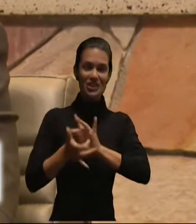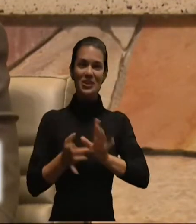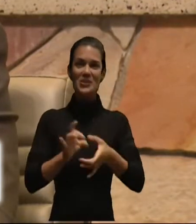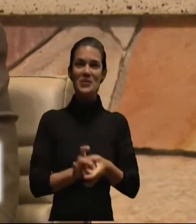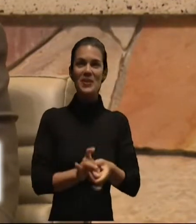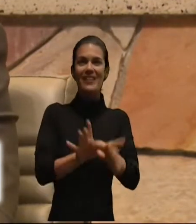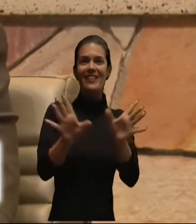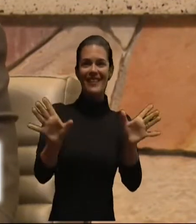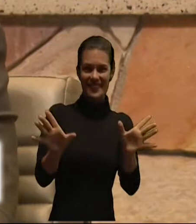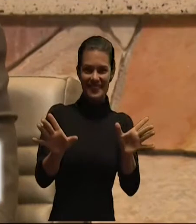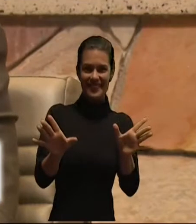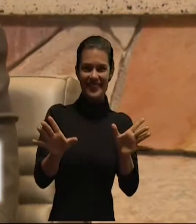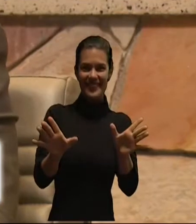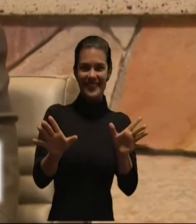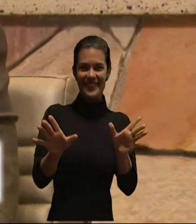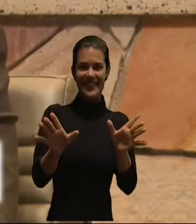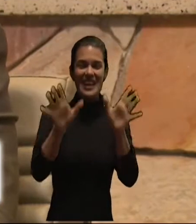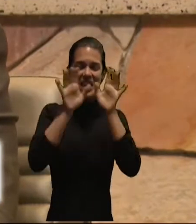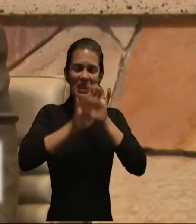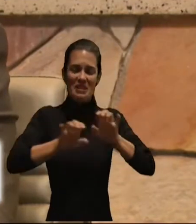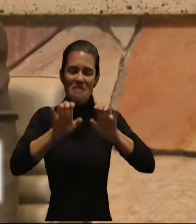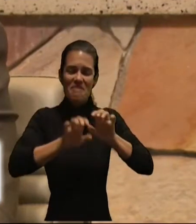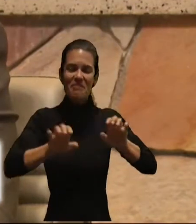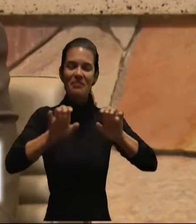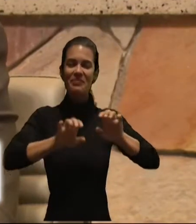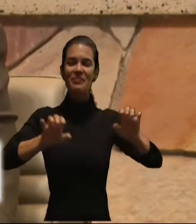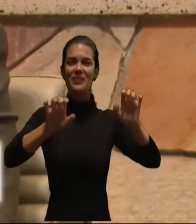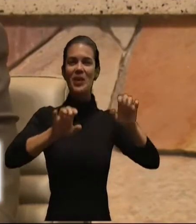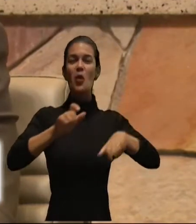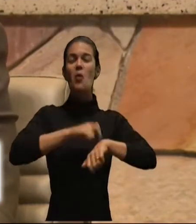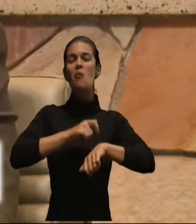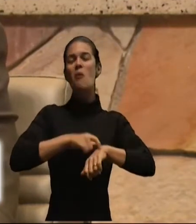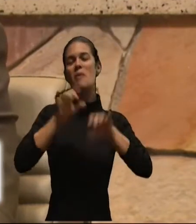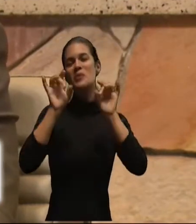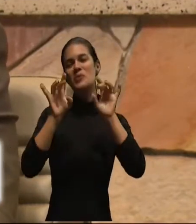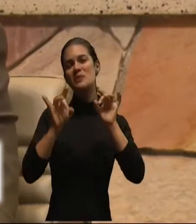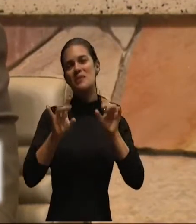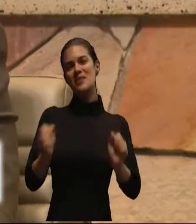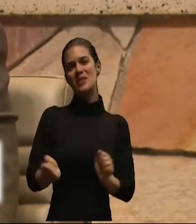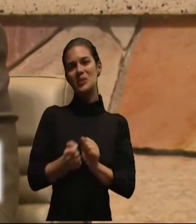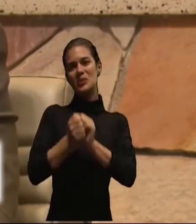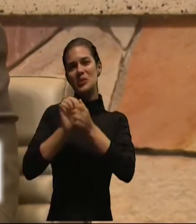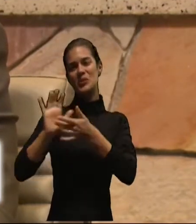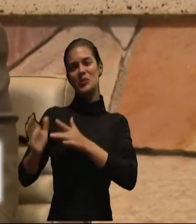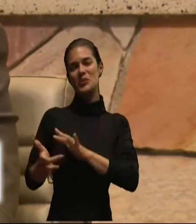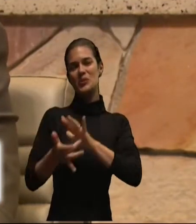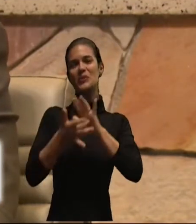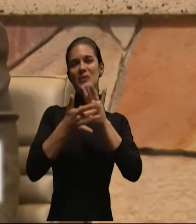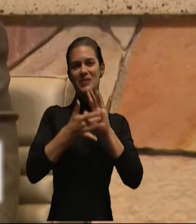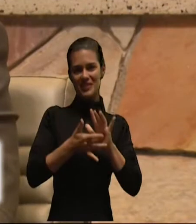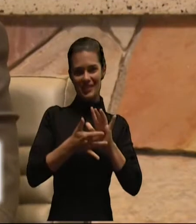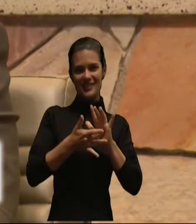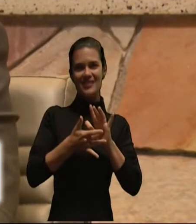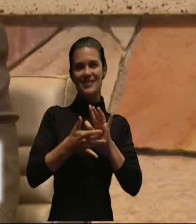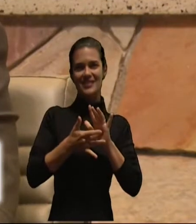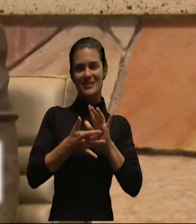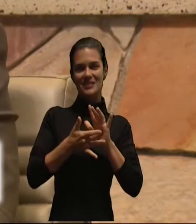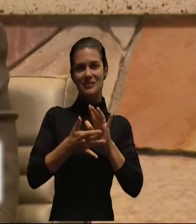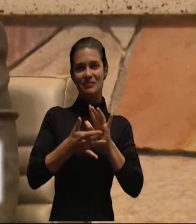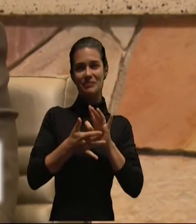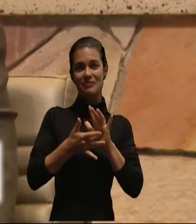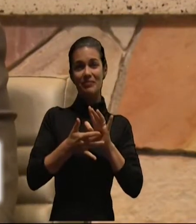apregoar o ano aceitável do Senhor e o dia da vingança do nosso Deus, a